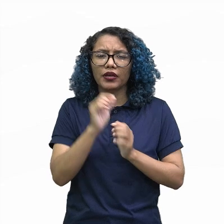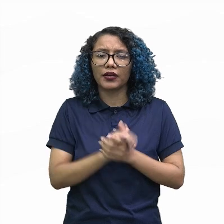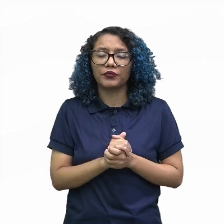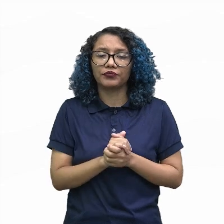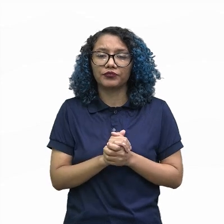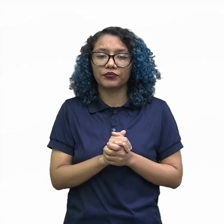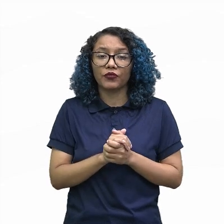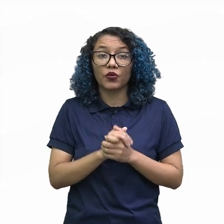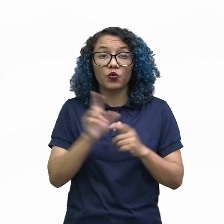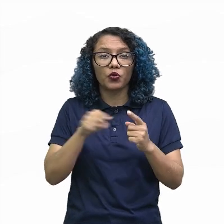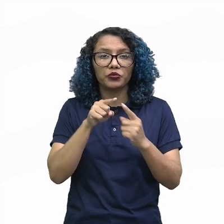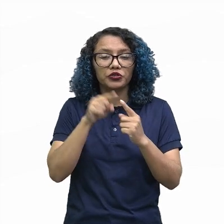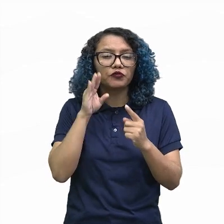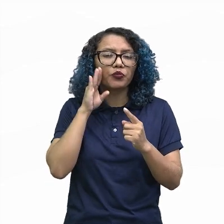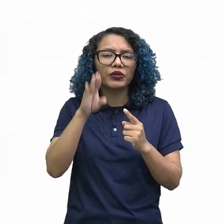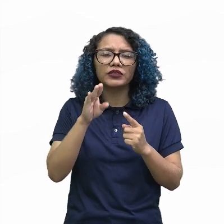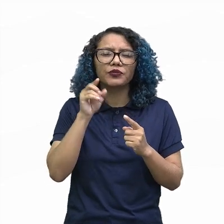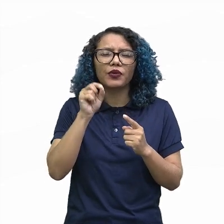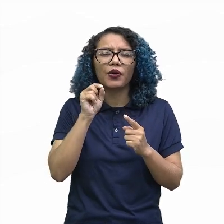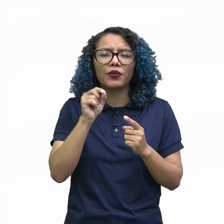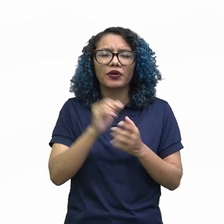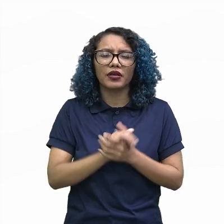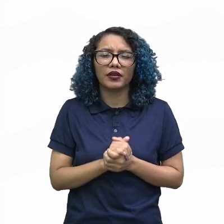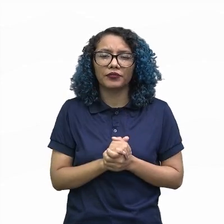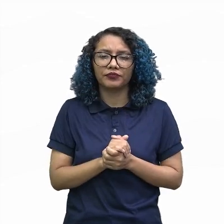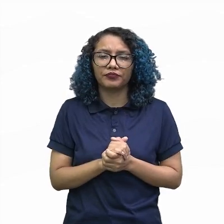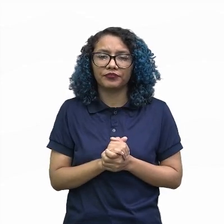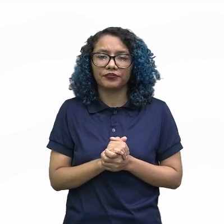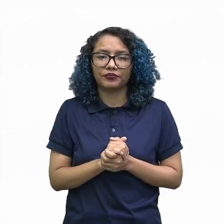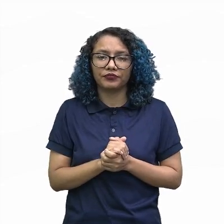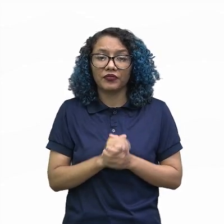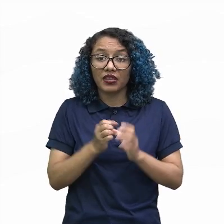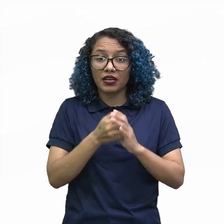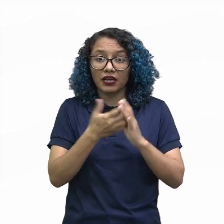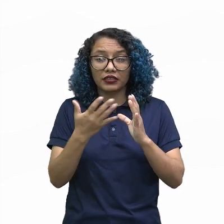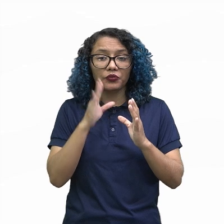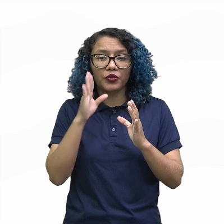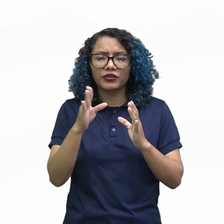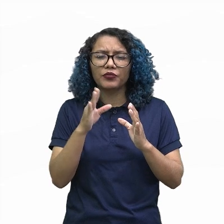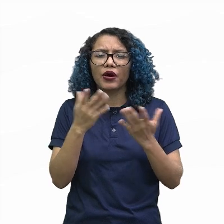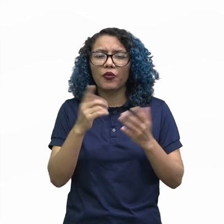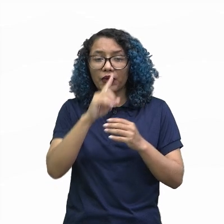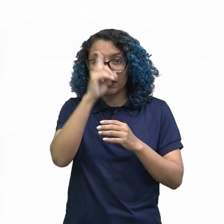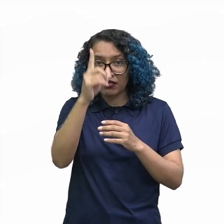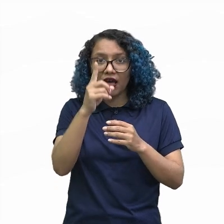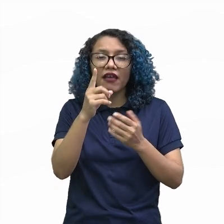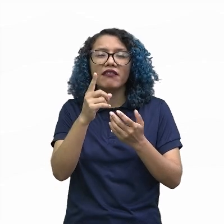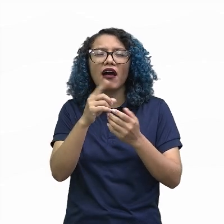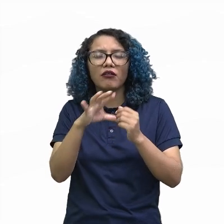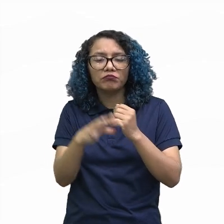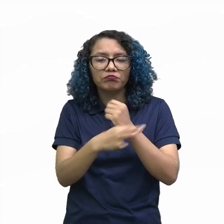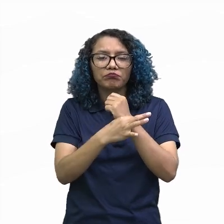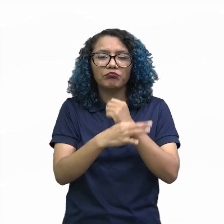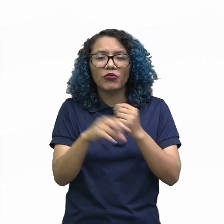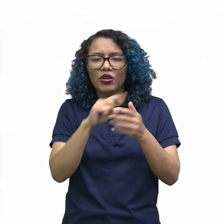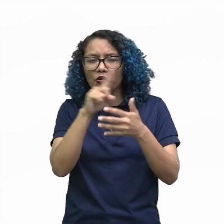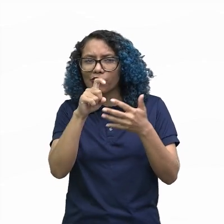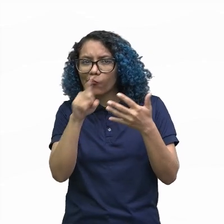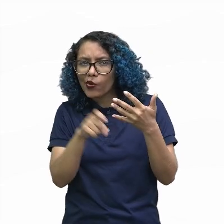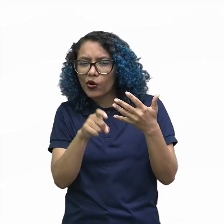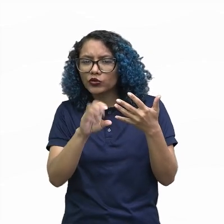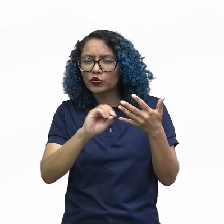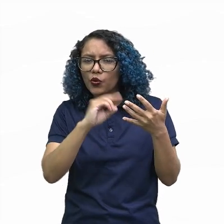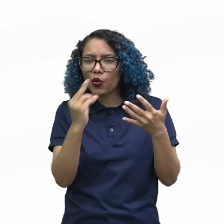ideia principal, certo? Traz as principais características, defender uma ideia, hipótese, teoria